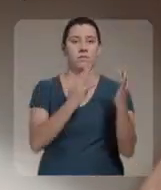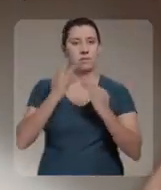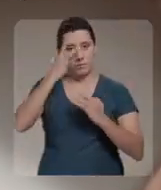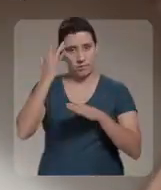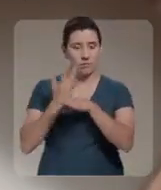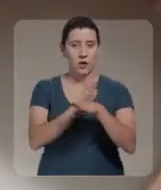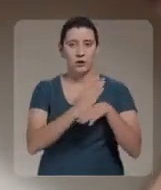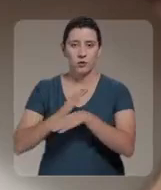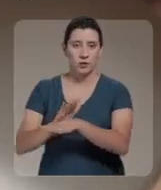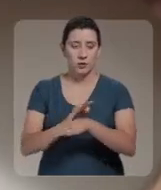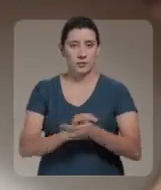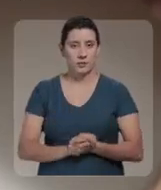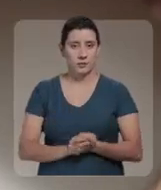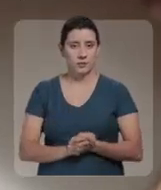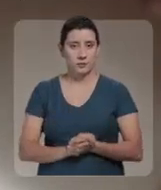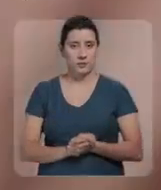os mutirões.